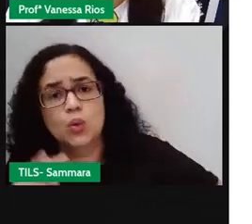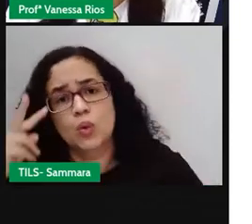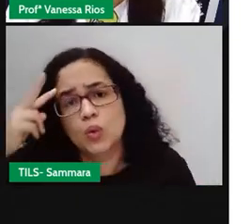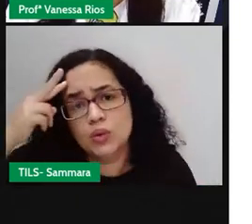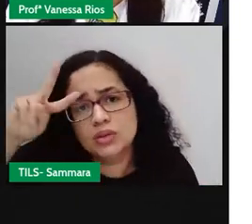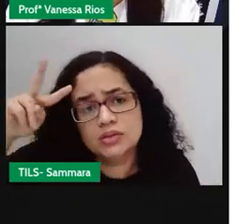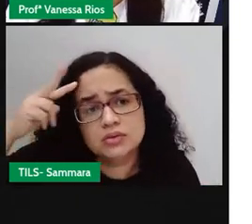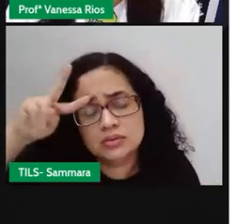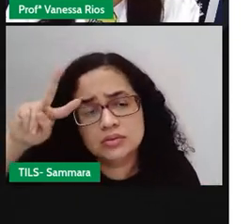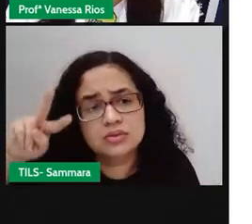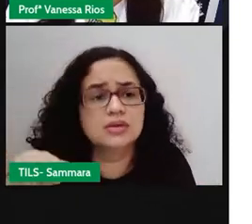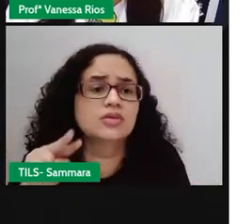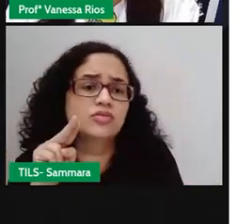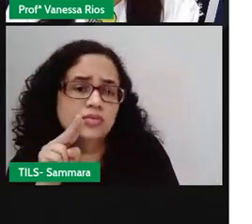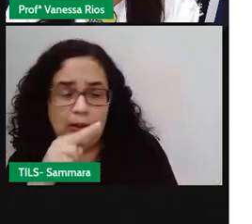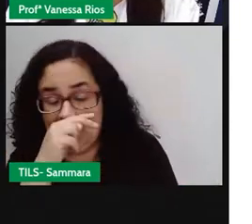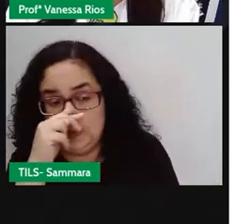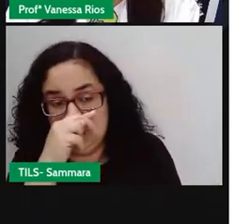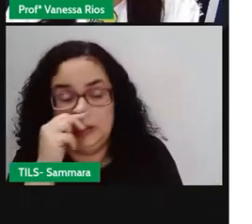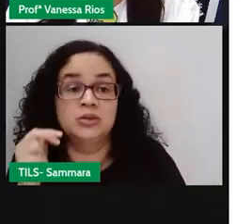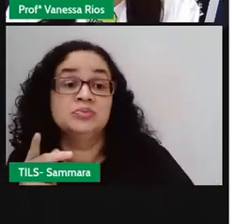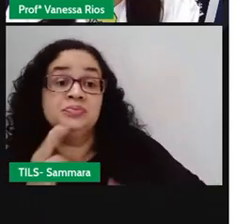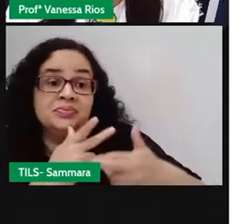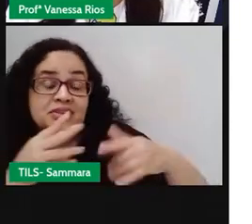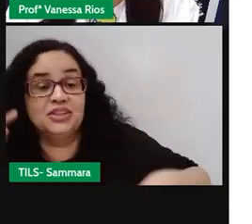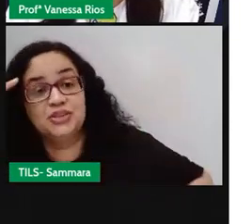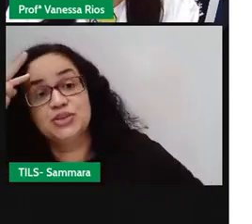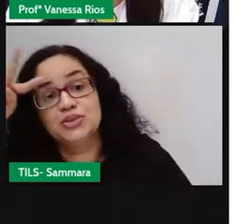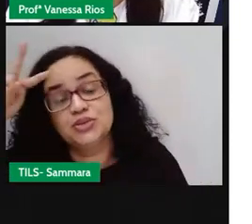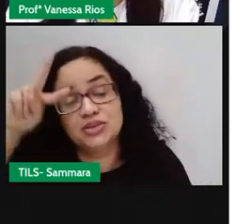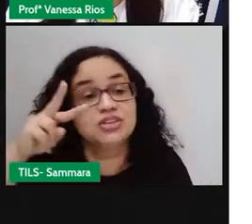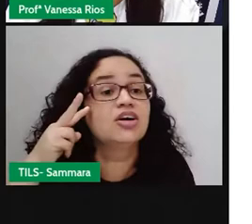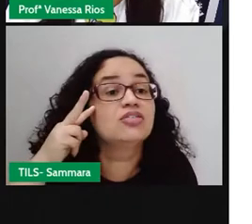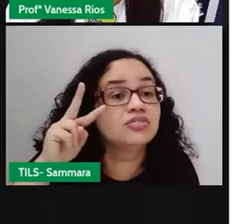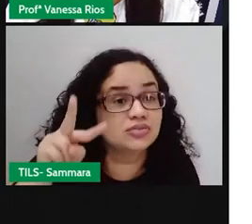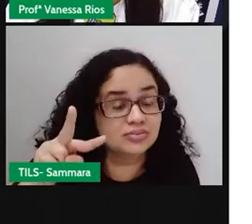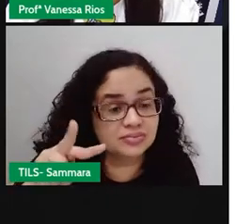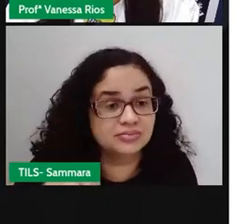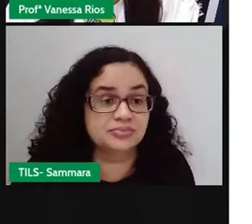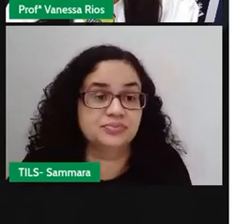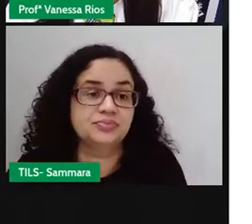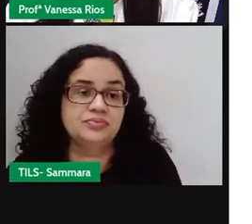história, você colocaria em muitas histórias aí que você já ouviu